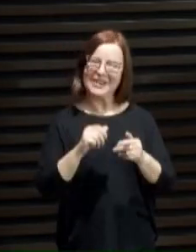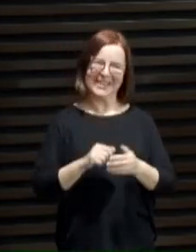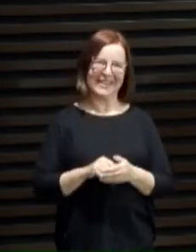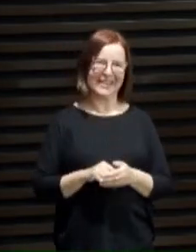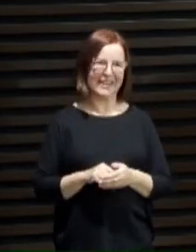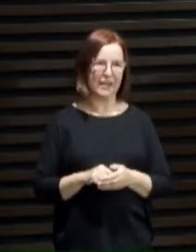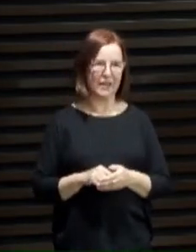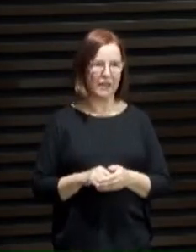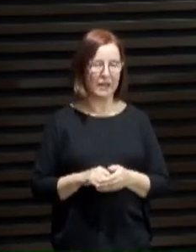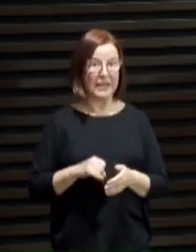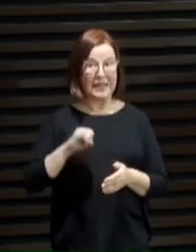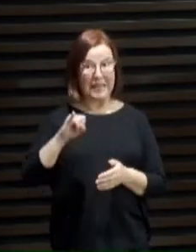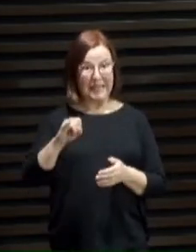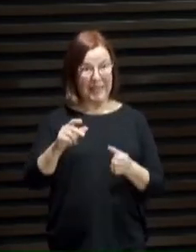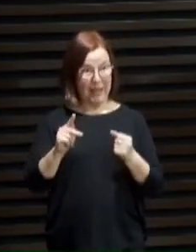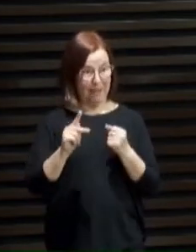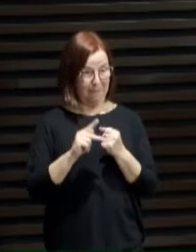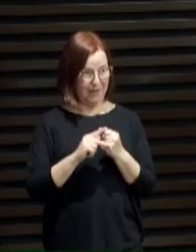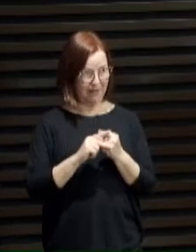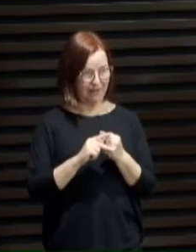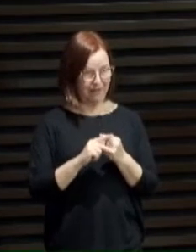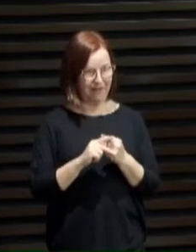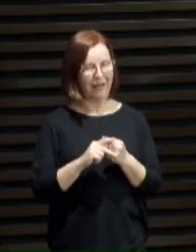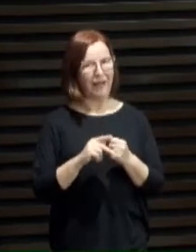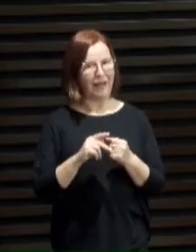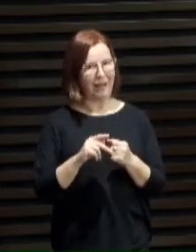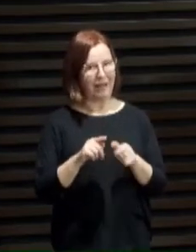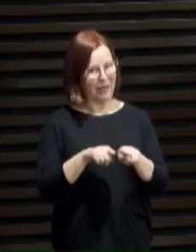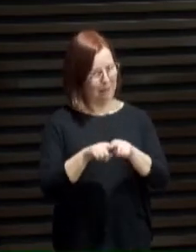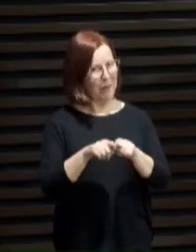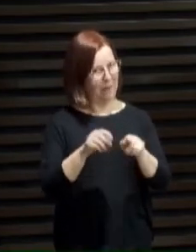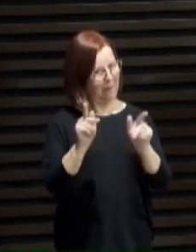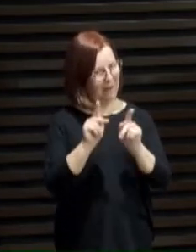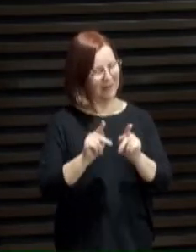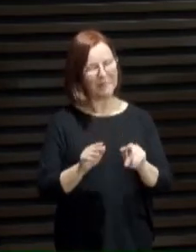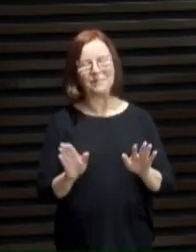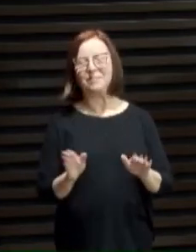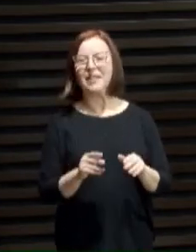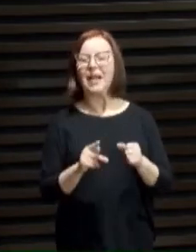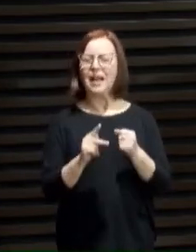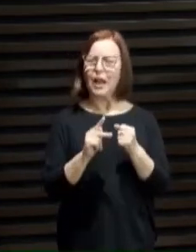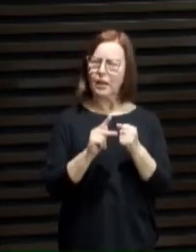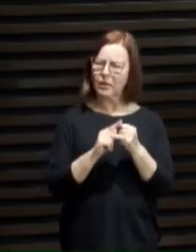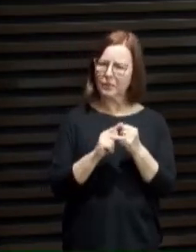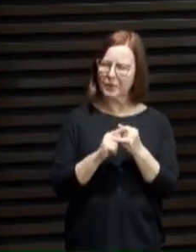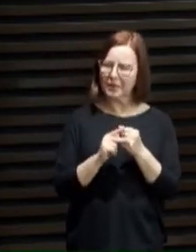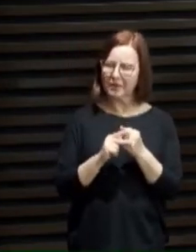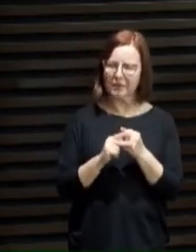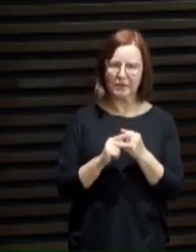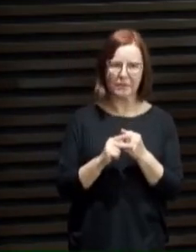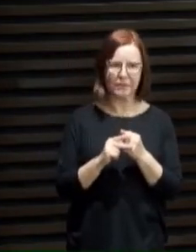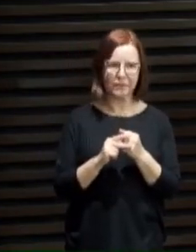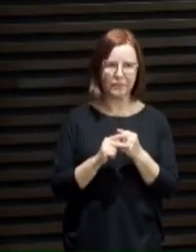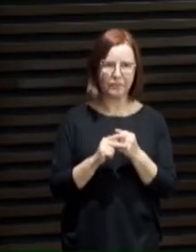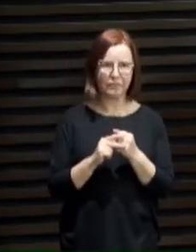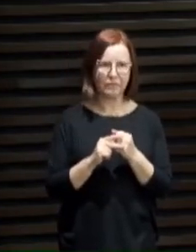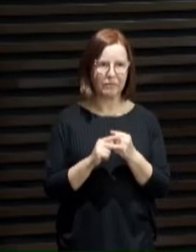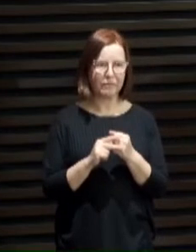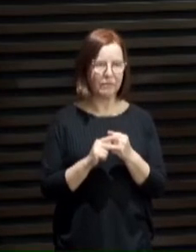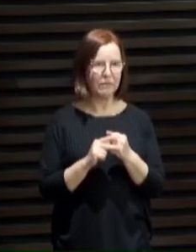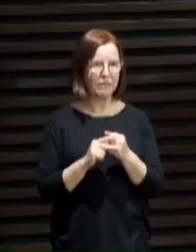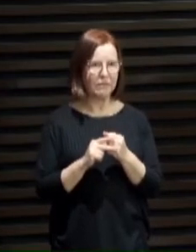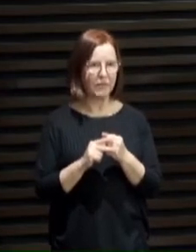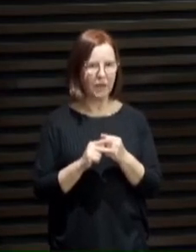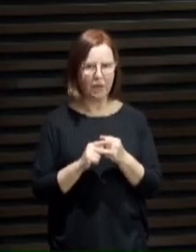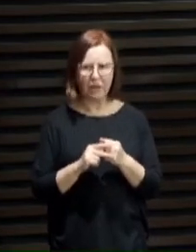Jesus, fique em paz, meu irmão, você está dentro. Então está lá Pedro fazendo o que está fazendo, não vá lavar os meus pés.